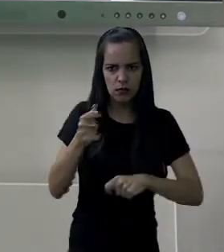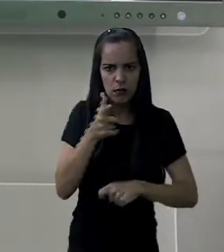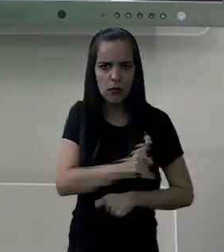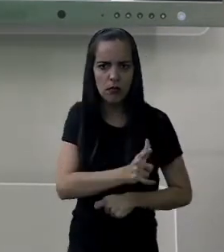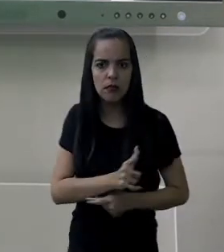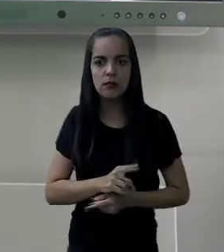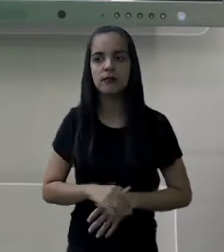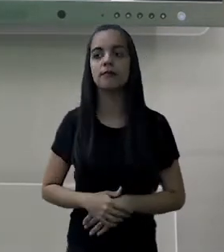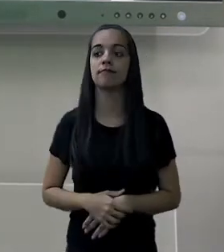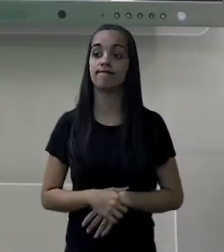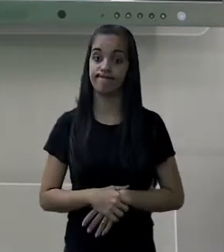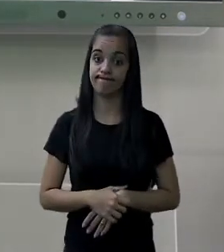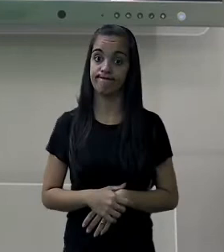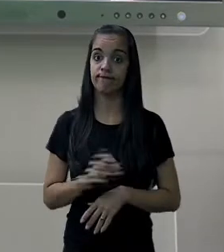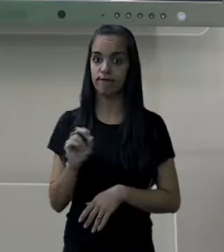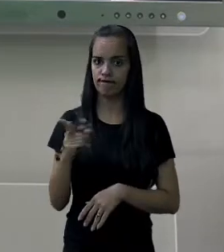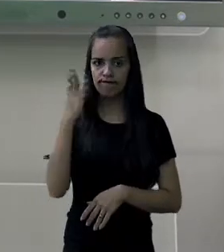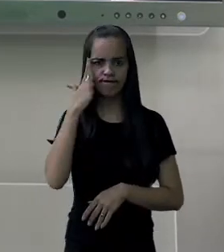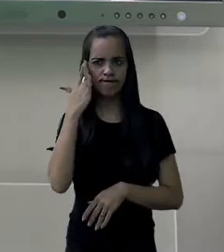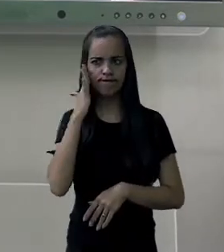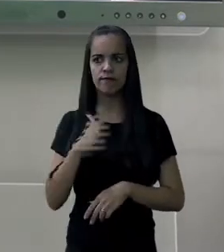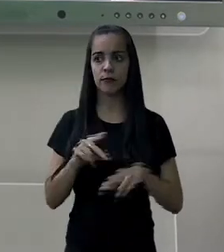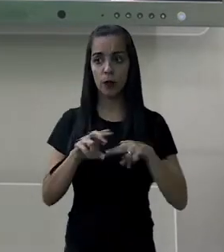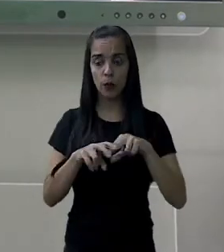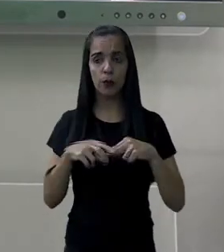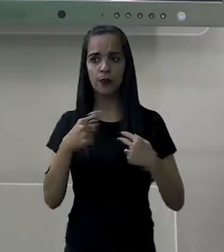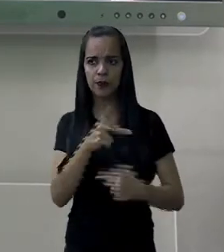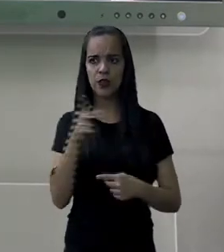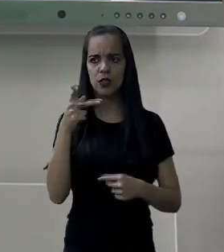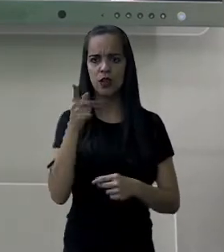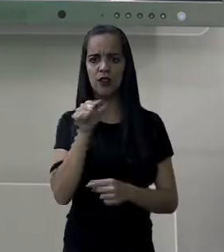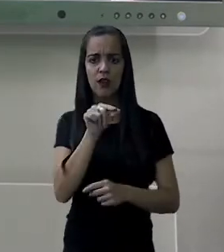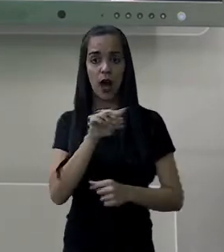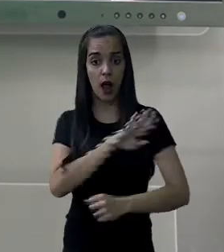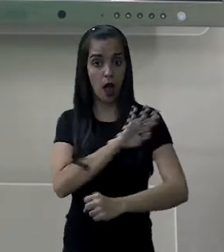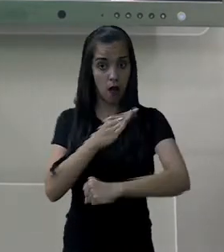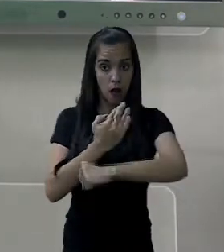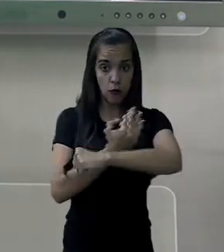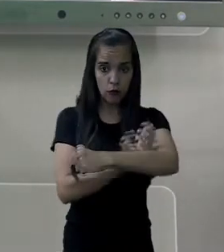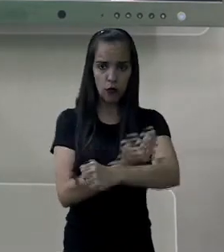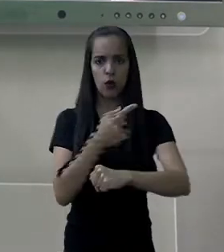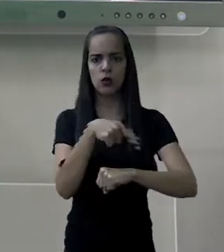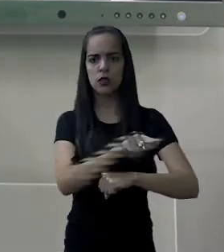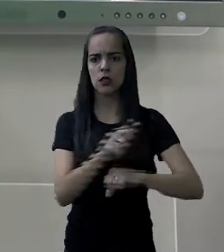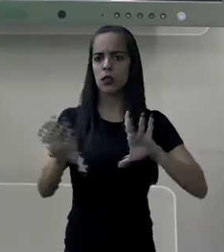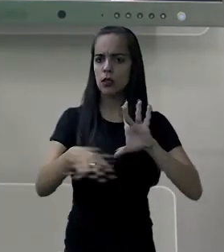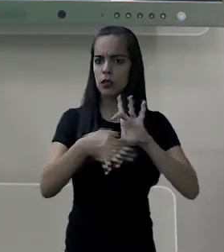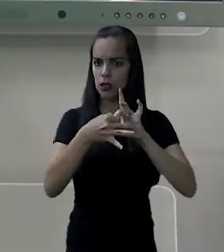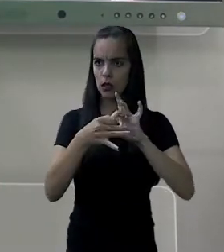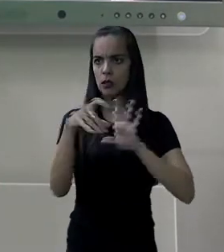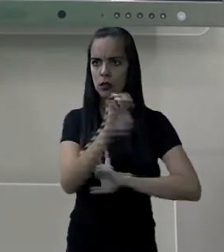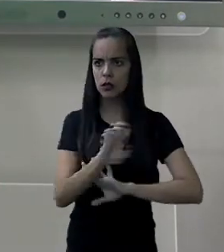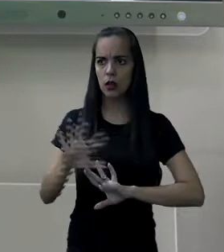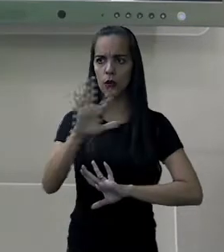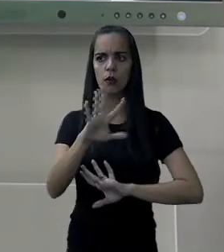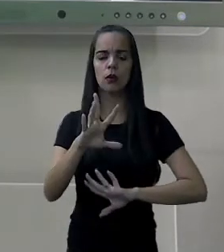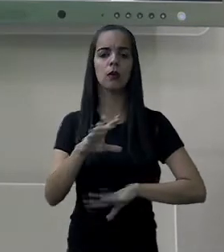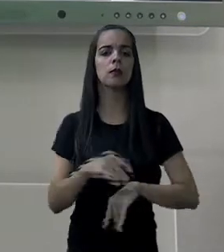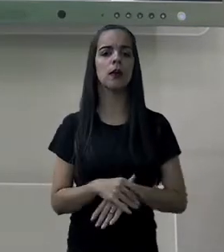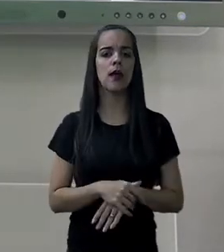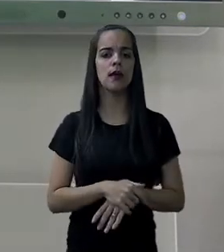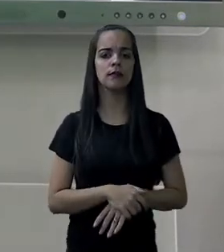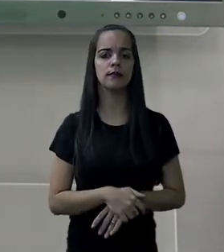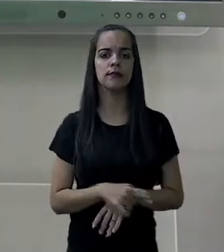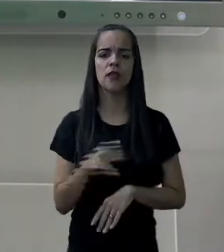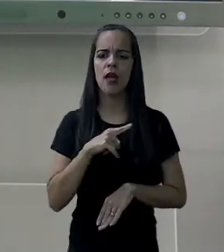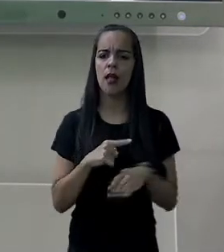Ok? Então, é muito importante a gente entender isso. Mas nós vamos estudar como que se chegou aqui.